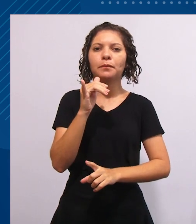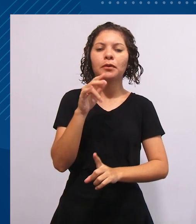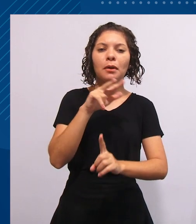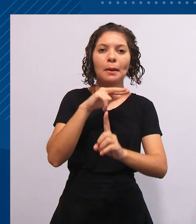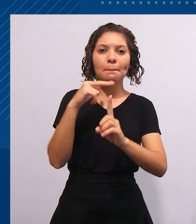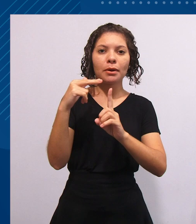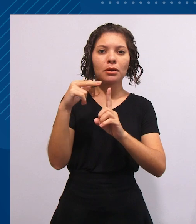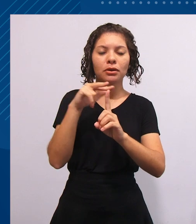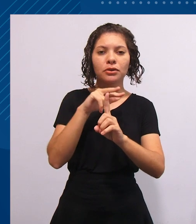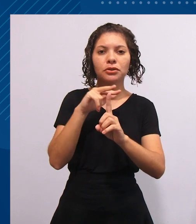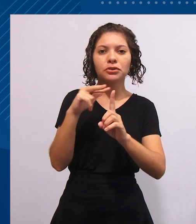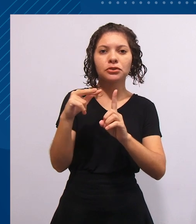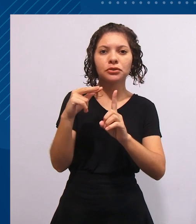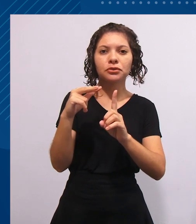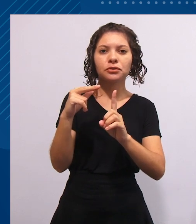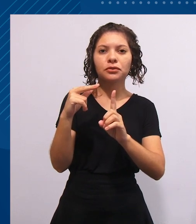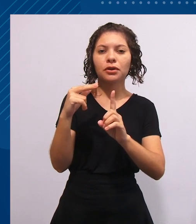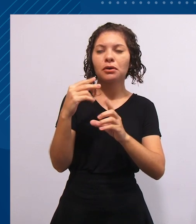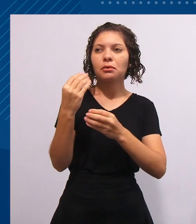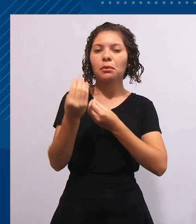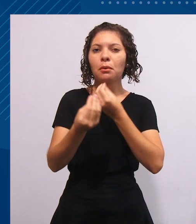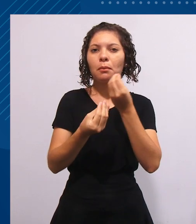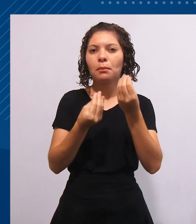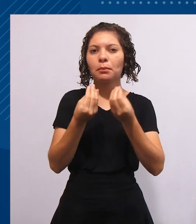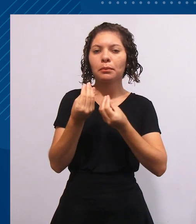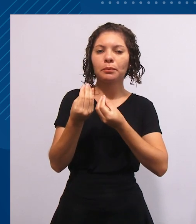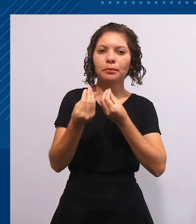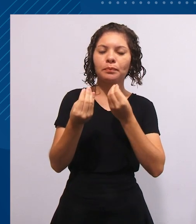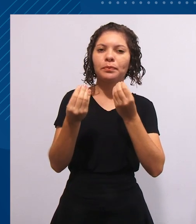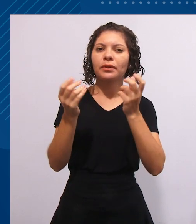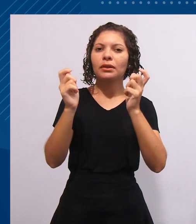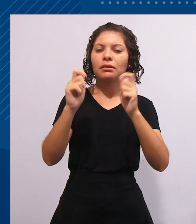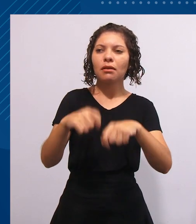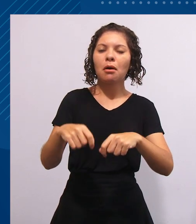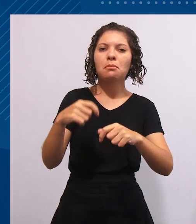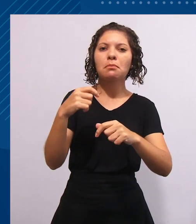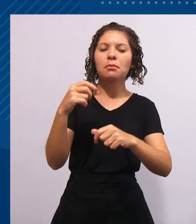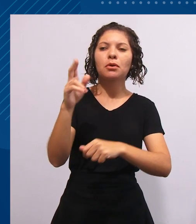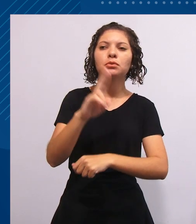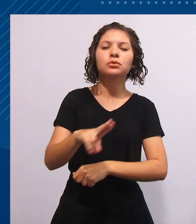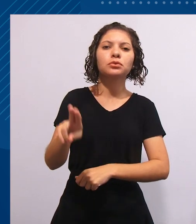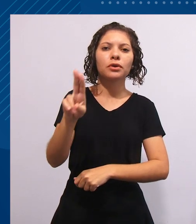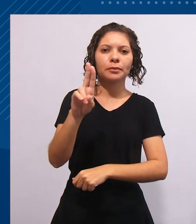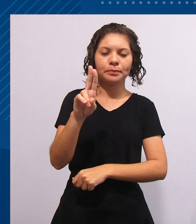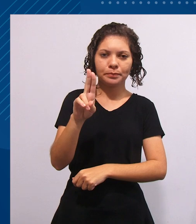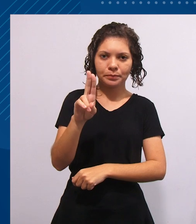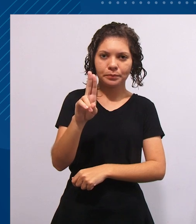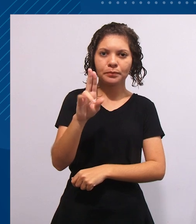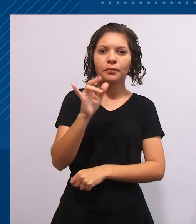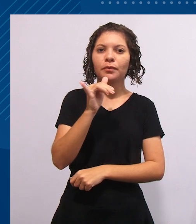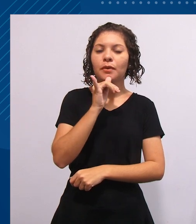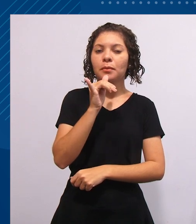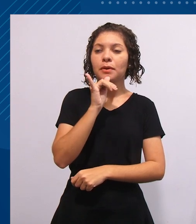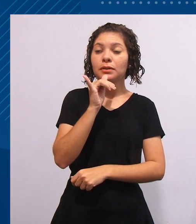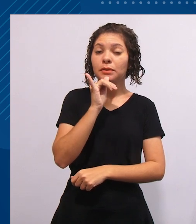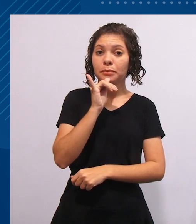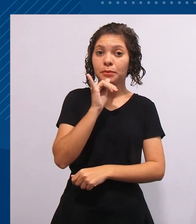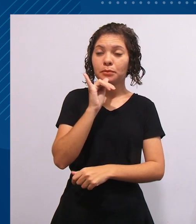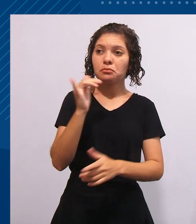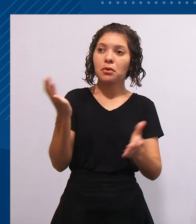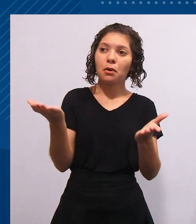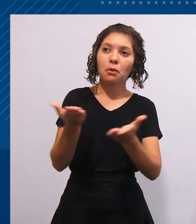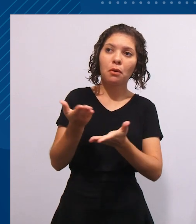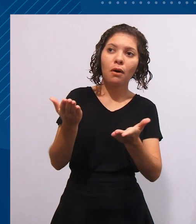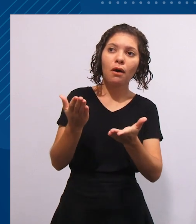e ética como é que a gente pode trabalhar isso por exemplo agora nós vamos para um estágio que a gente vai trabalhar a educação